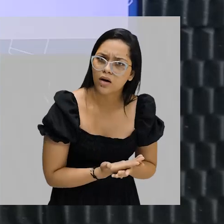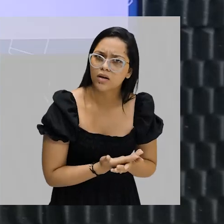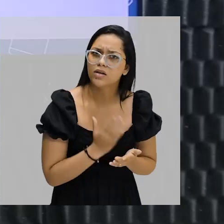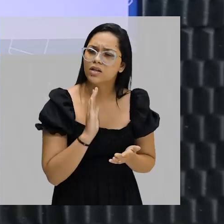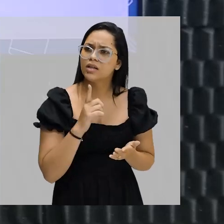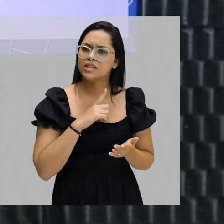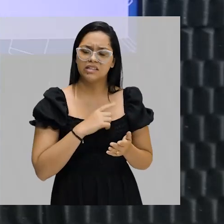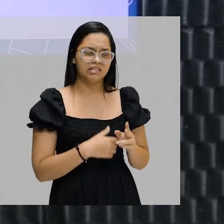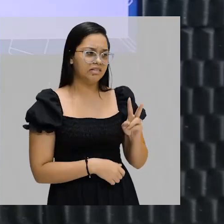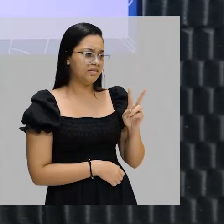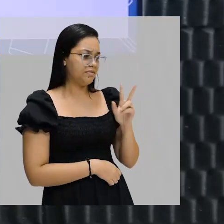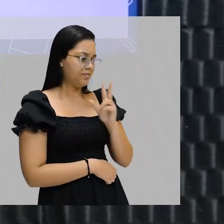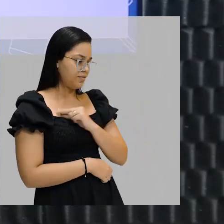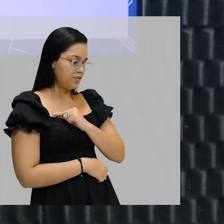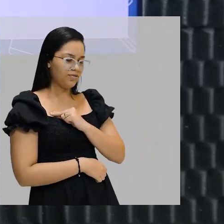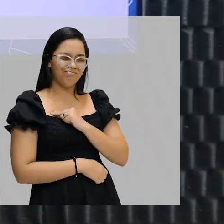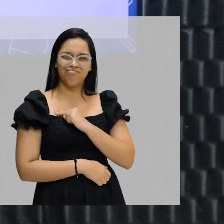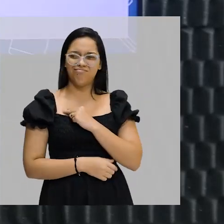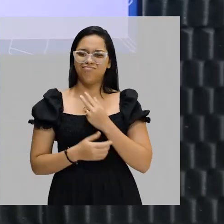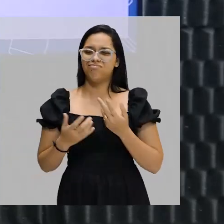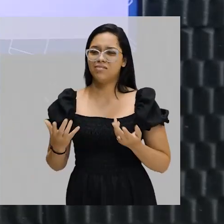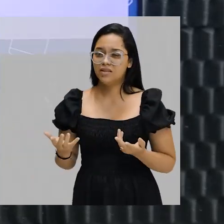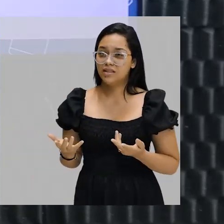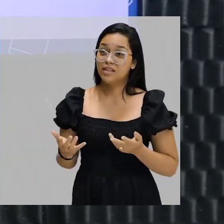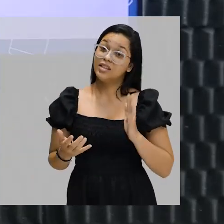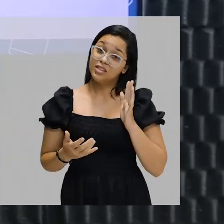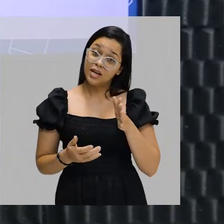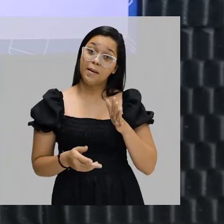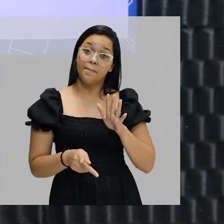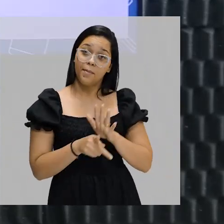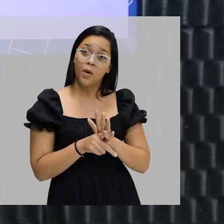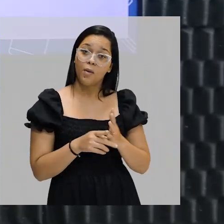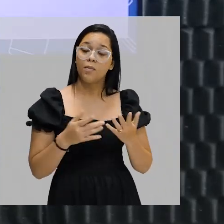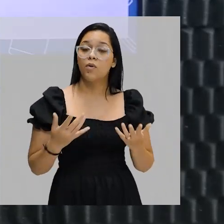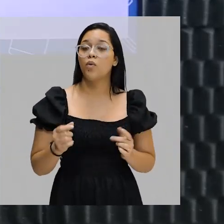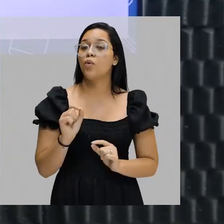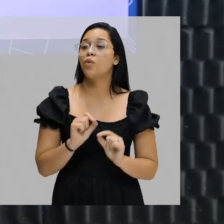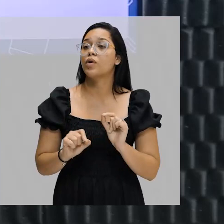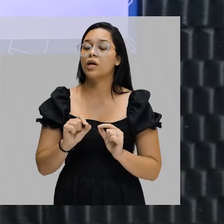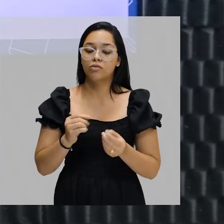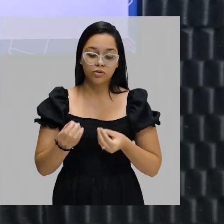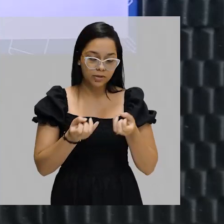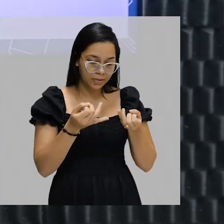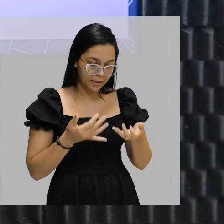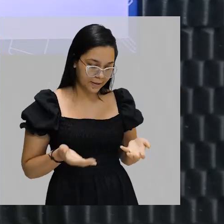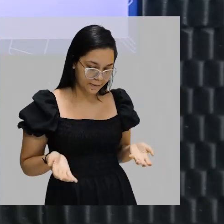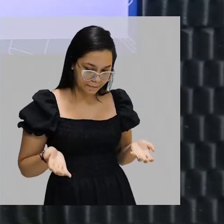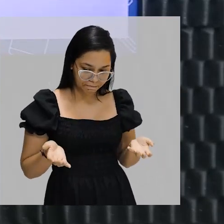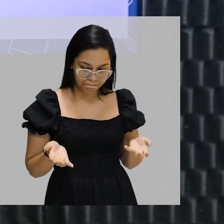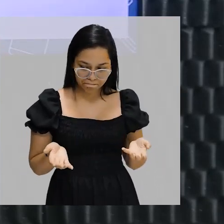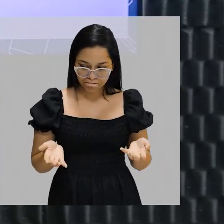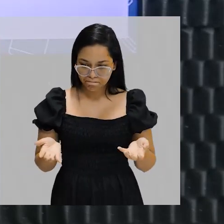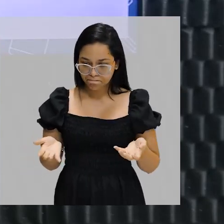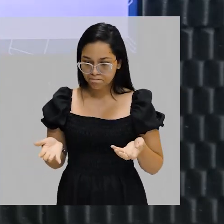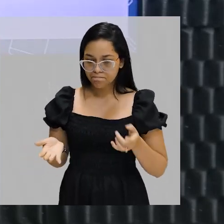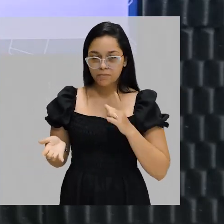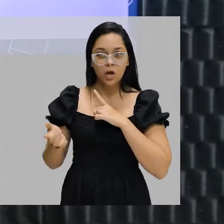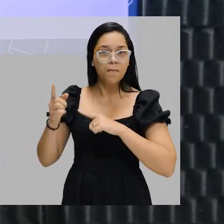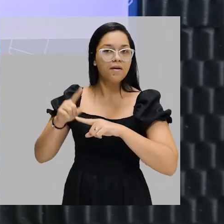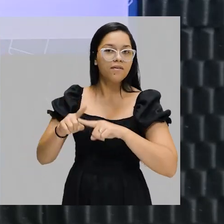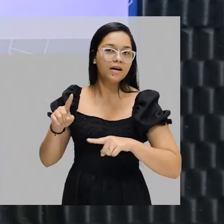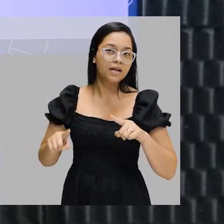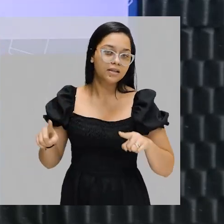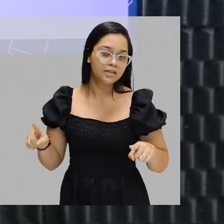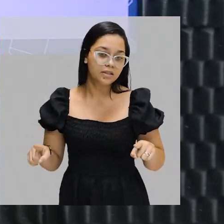ouviu falar a pessoa fala assim Vixe ou então Vixe que já é uma como é que eu vou dizer uma variação